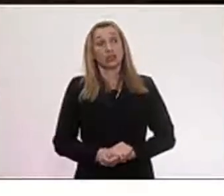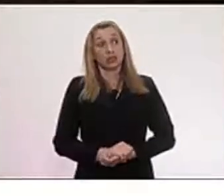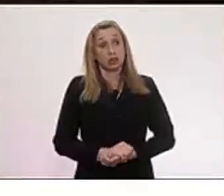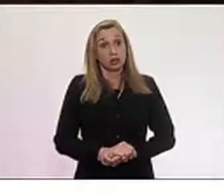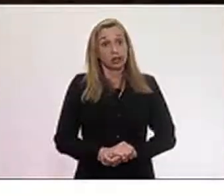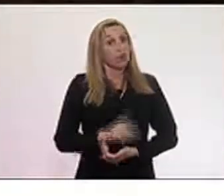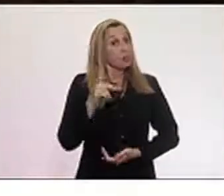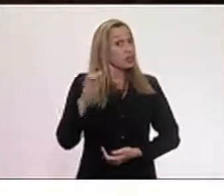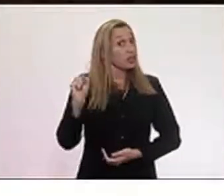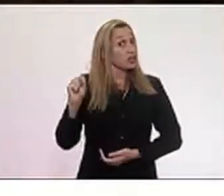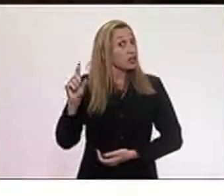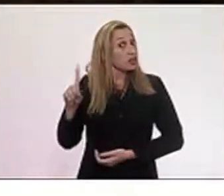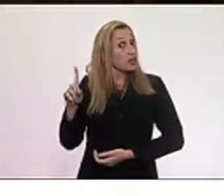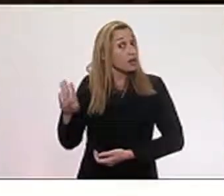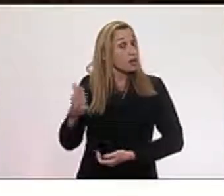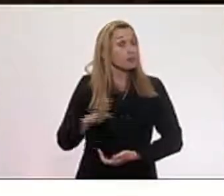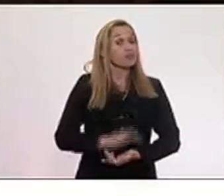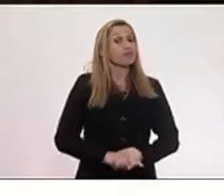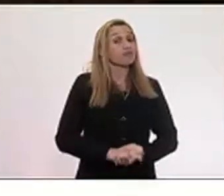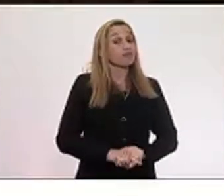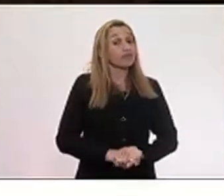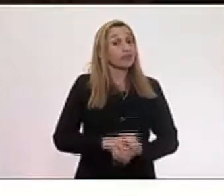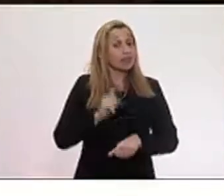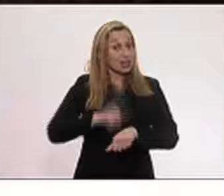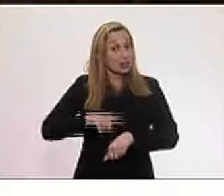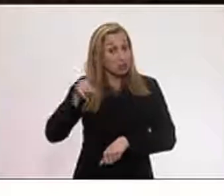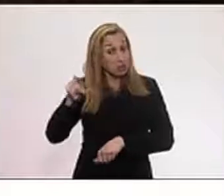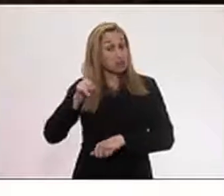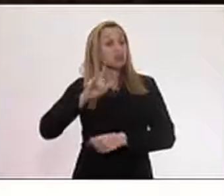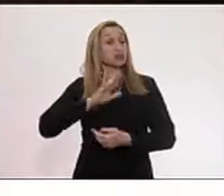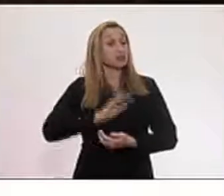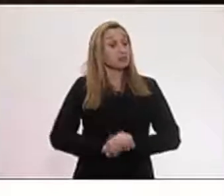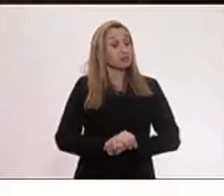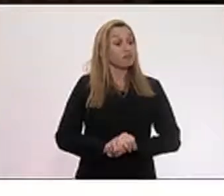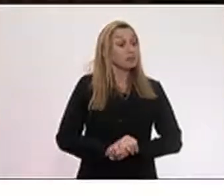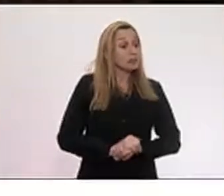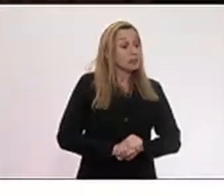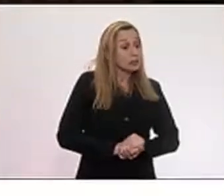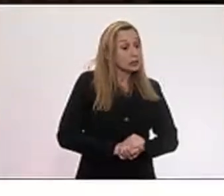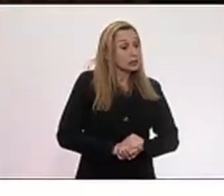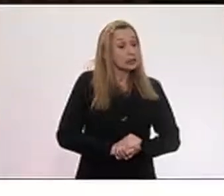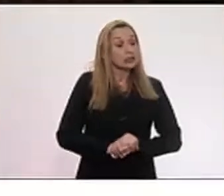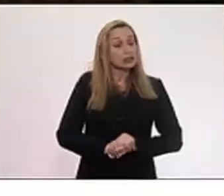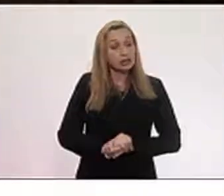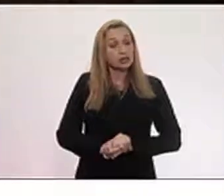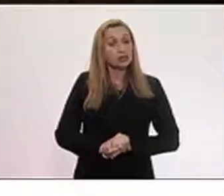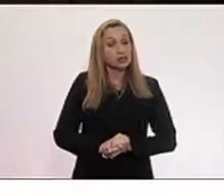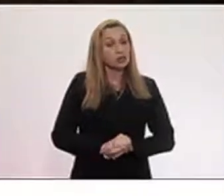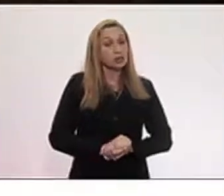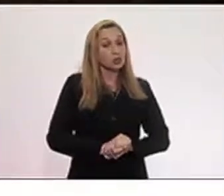O PSDB, naquela oportunidade, tinha